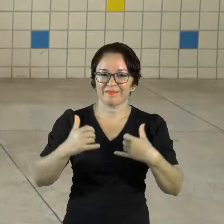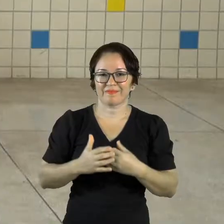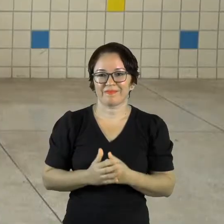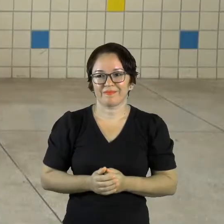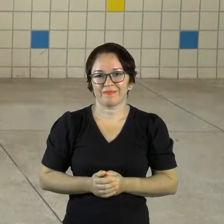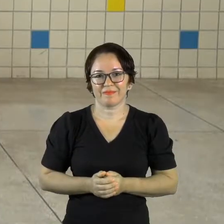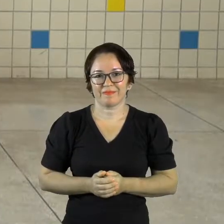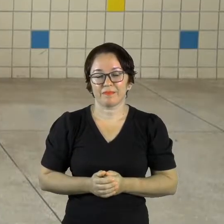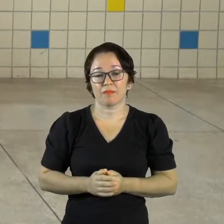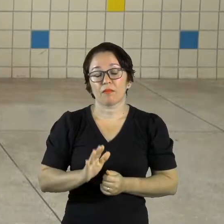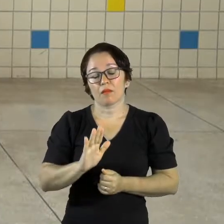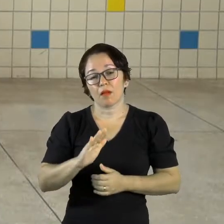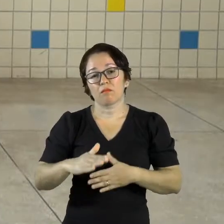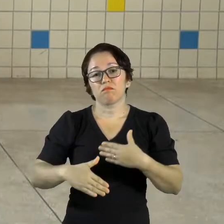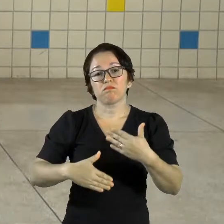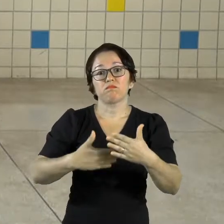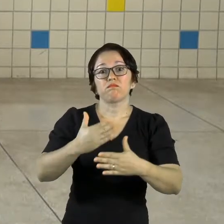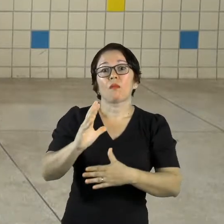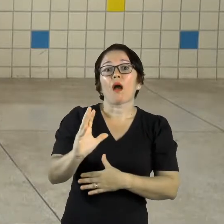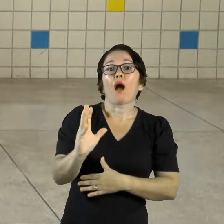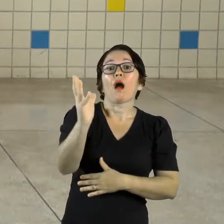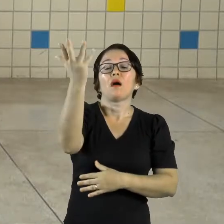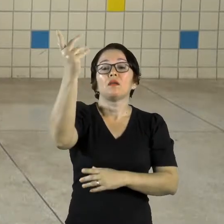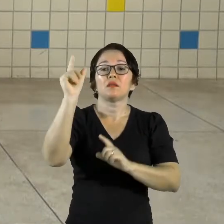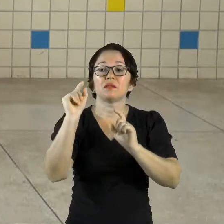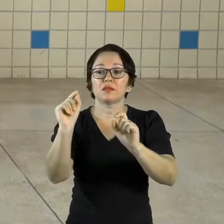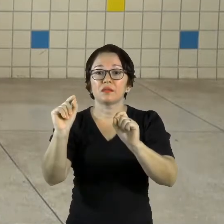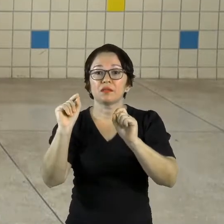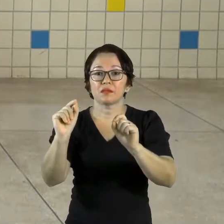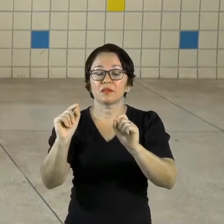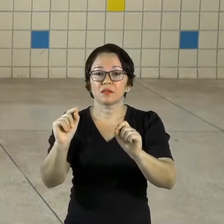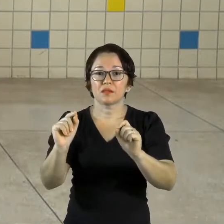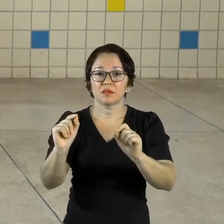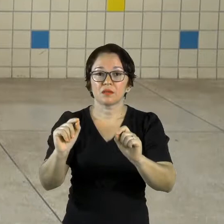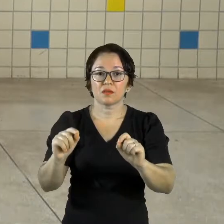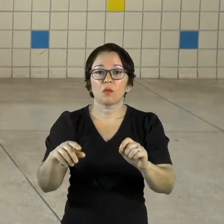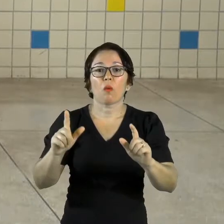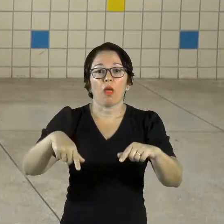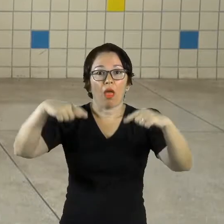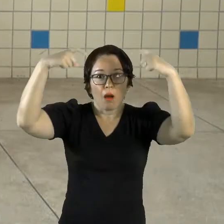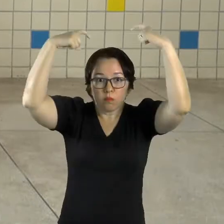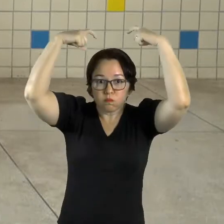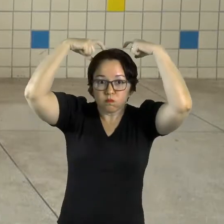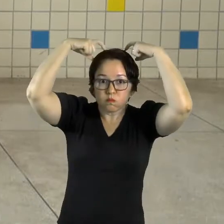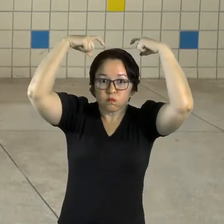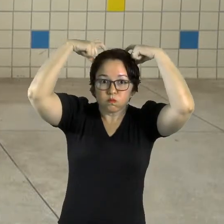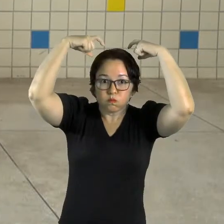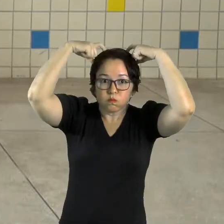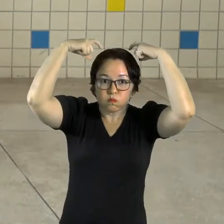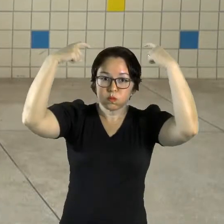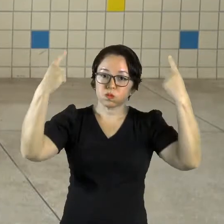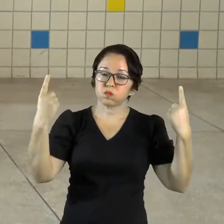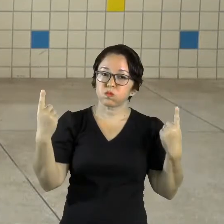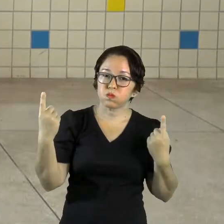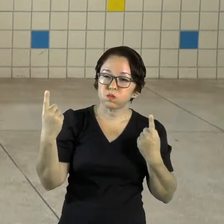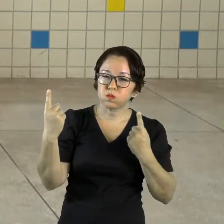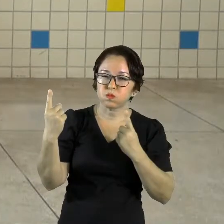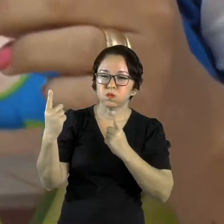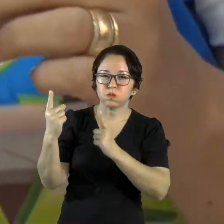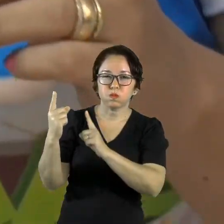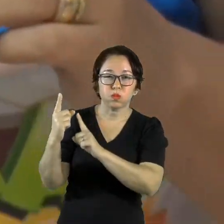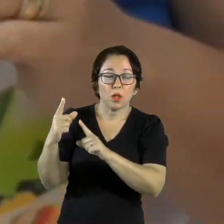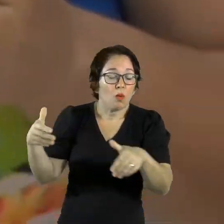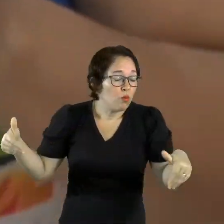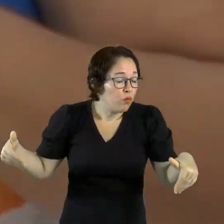Certo dia apareceu um urso que estava com muita